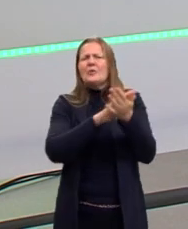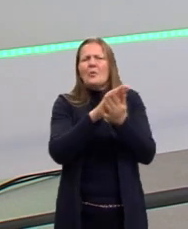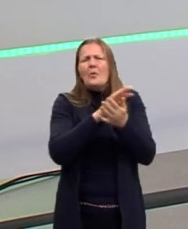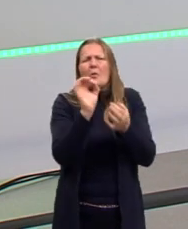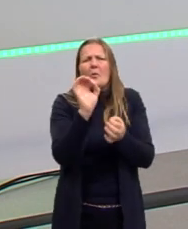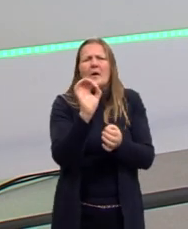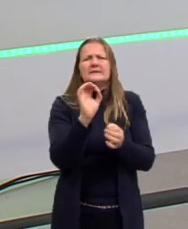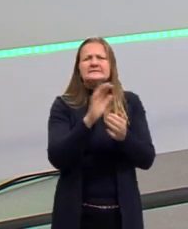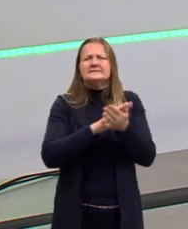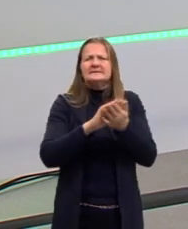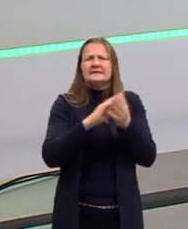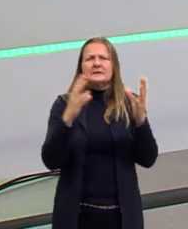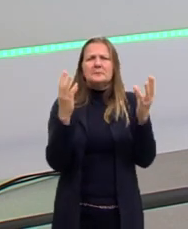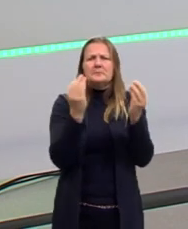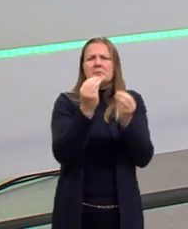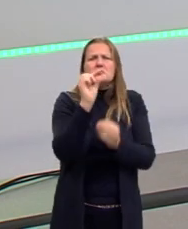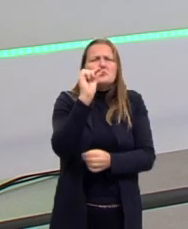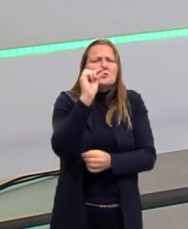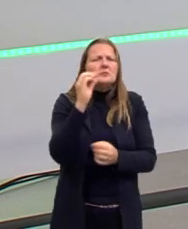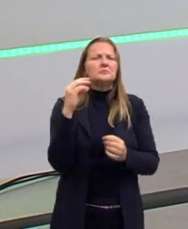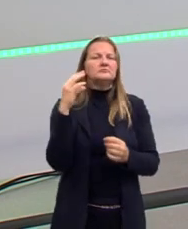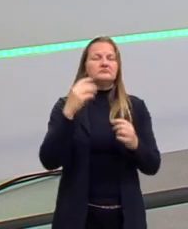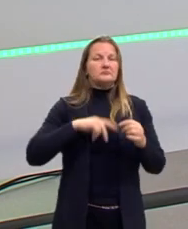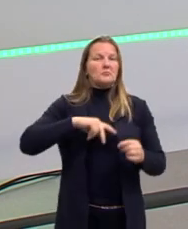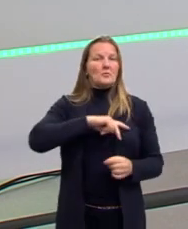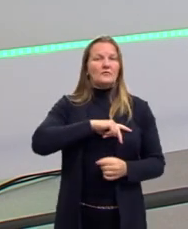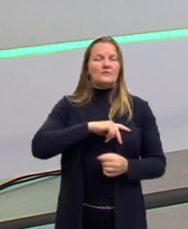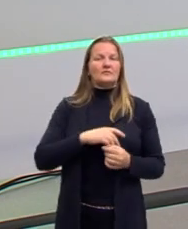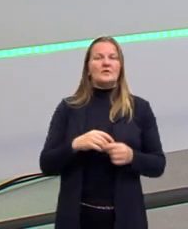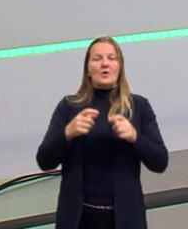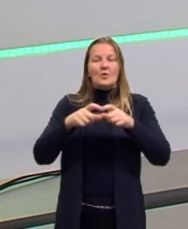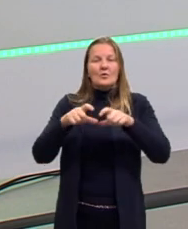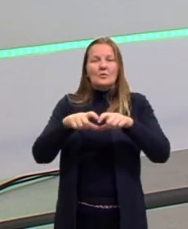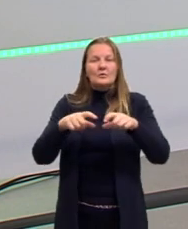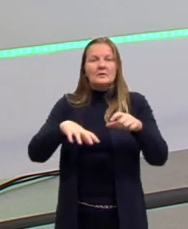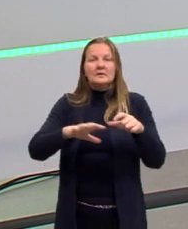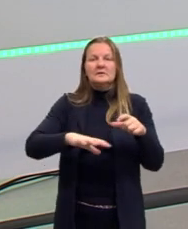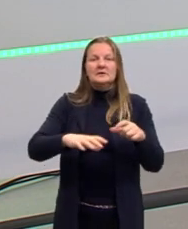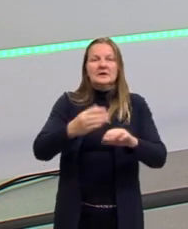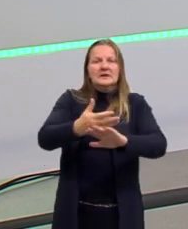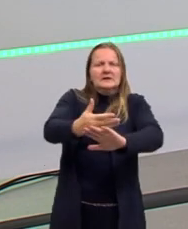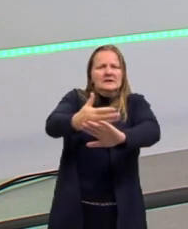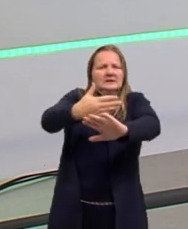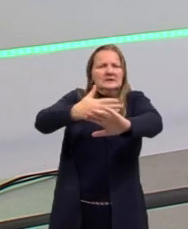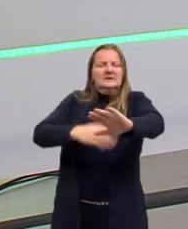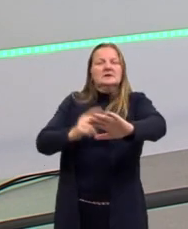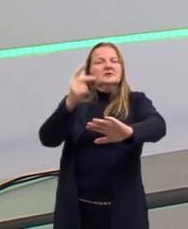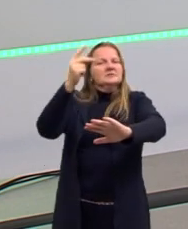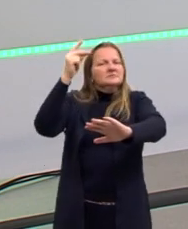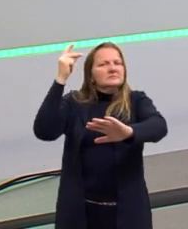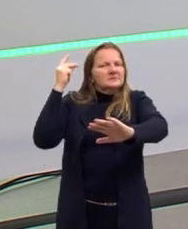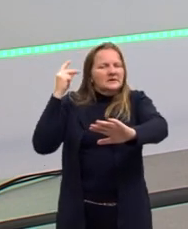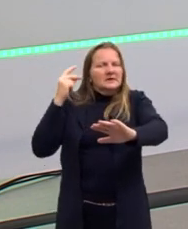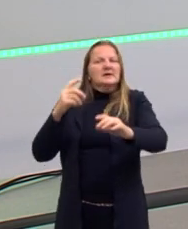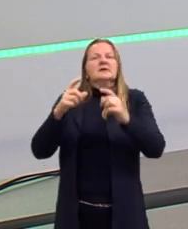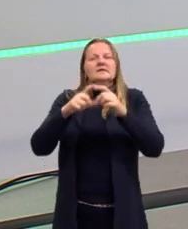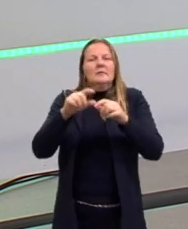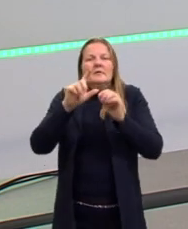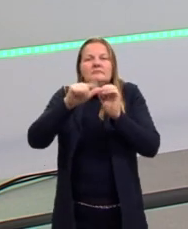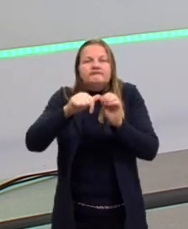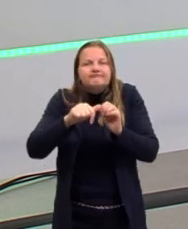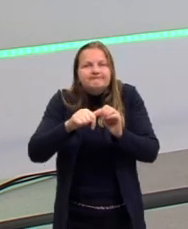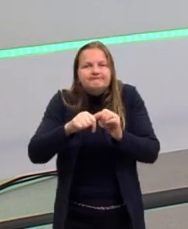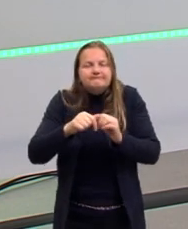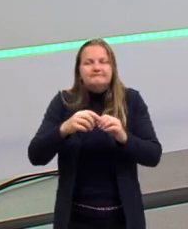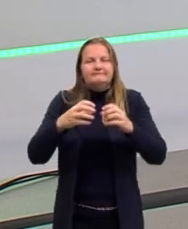habitados na mesma quantidade em lugares que foram habitados muito antes de outros lugares então ele já se